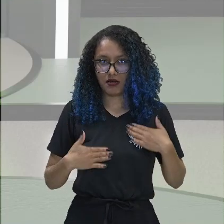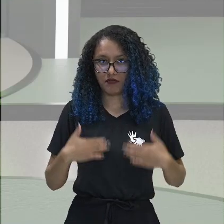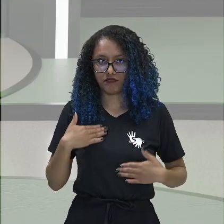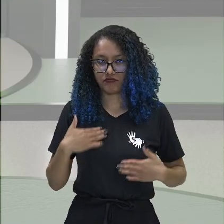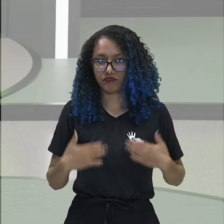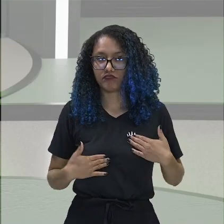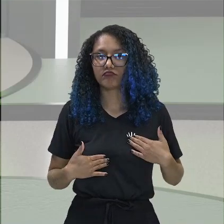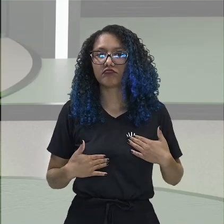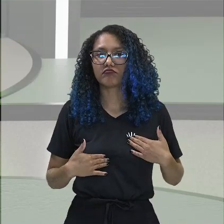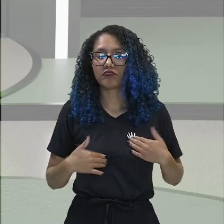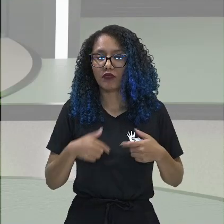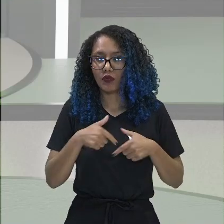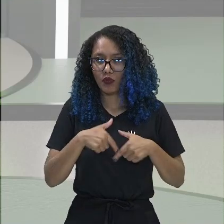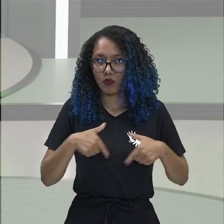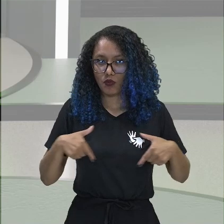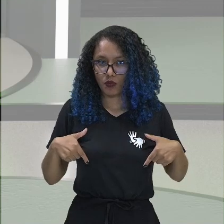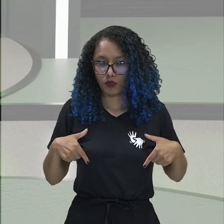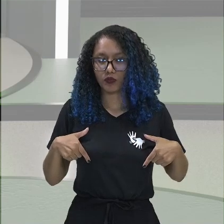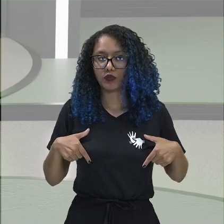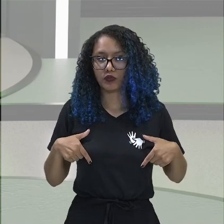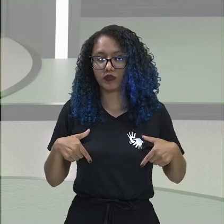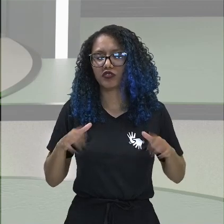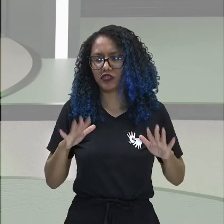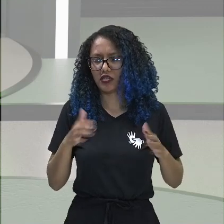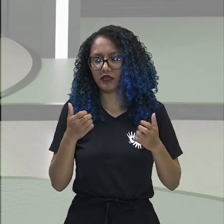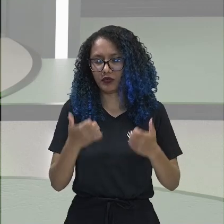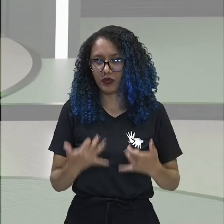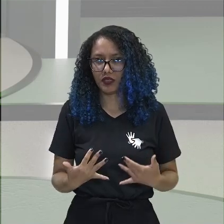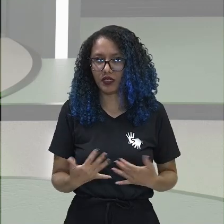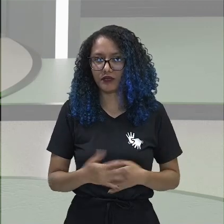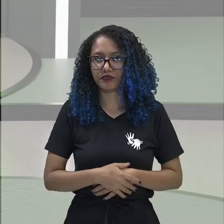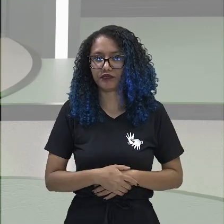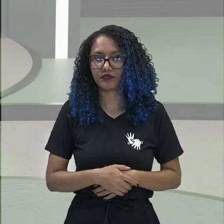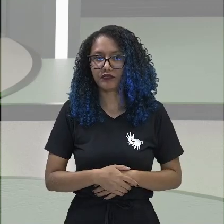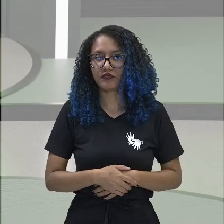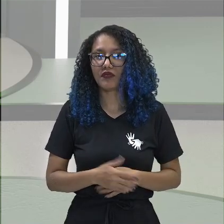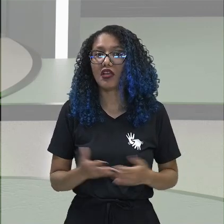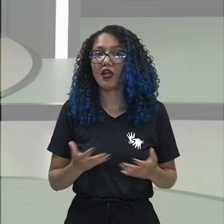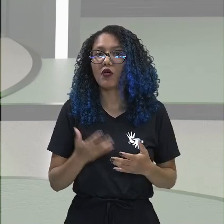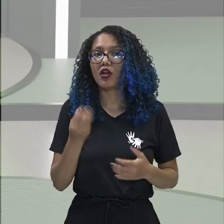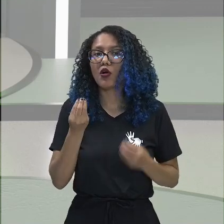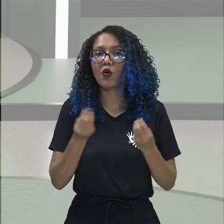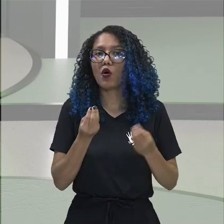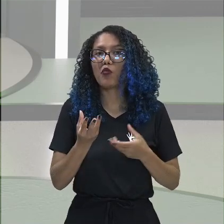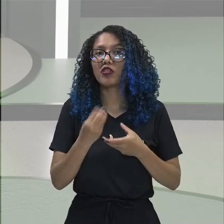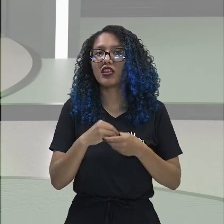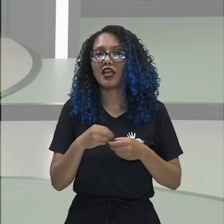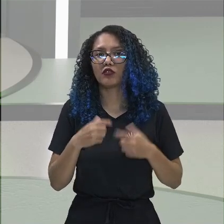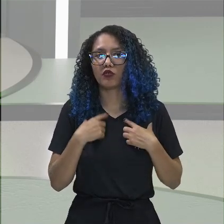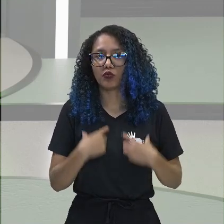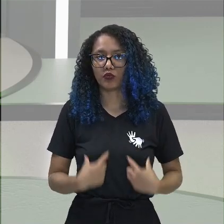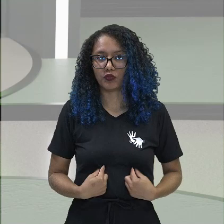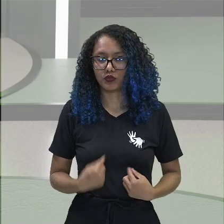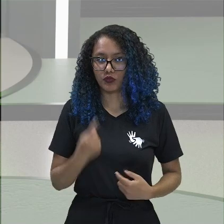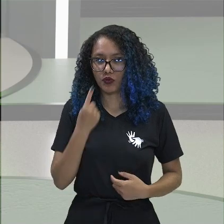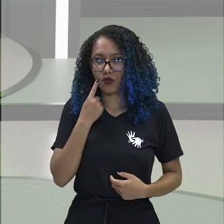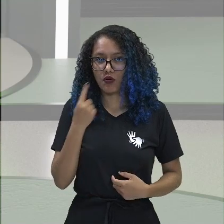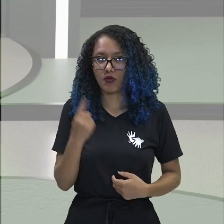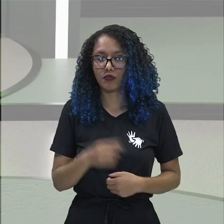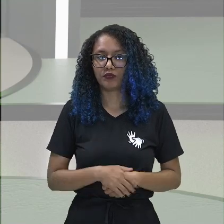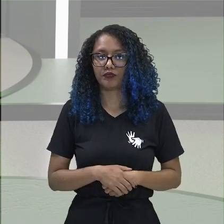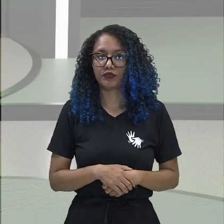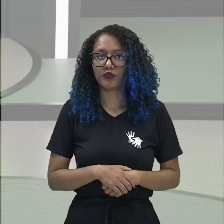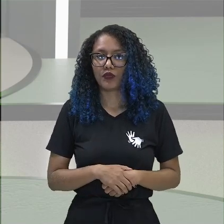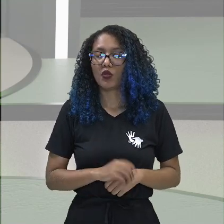para vocês, tá? E nós já vamos agora para dentro dos pulmões. Olha só lá, ó. Todo esse